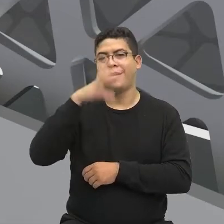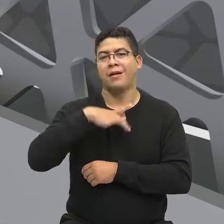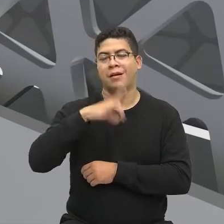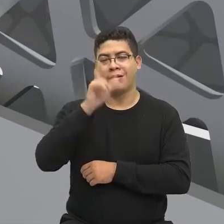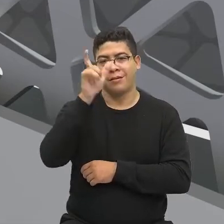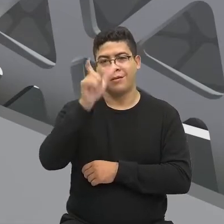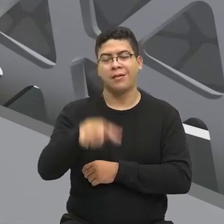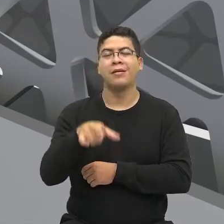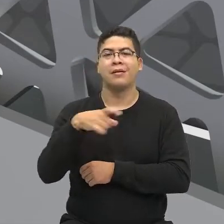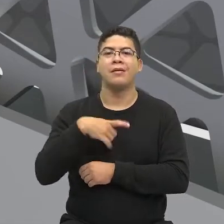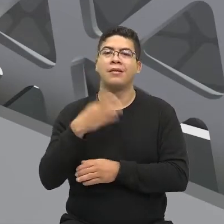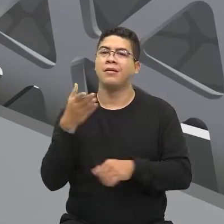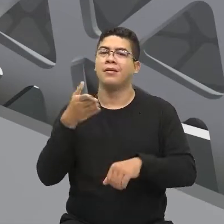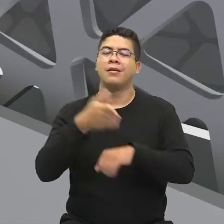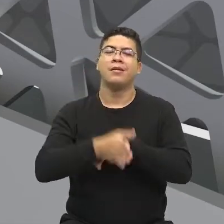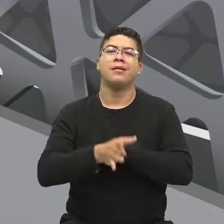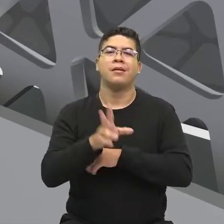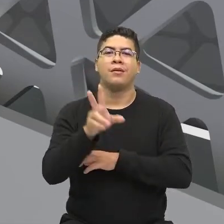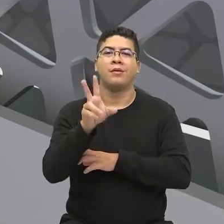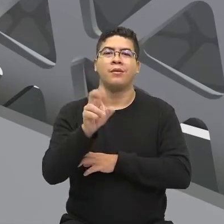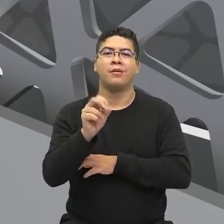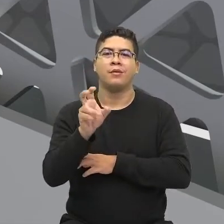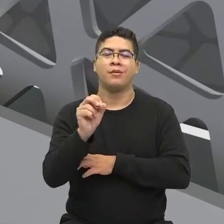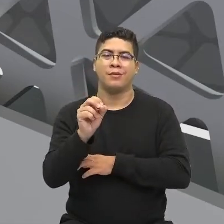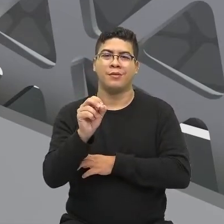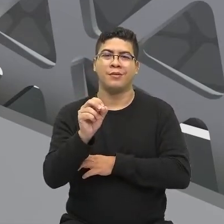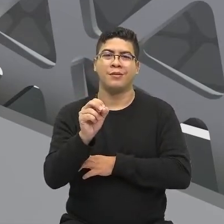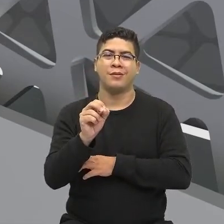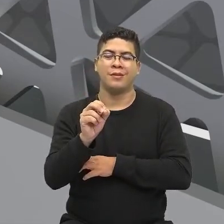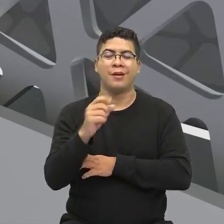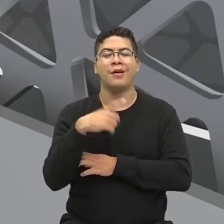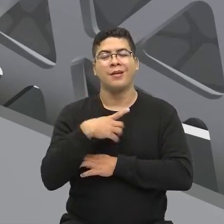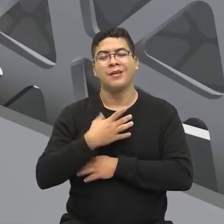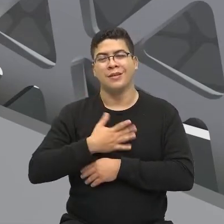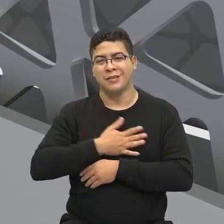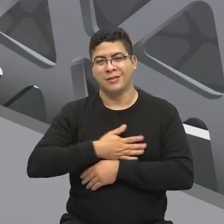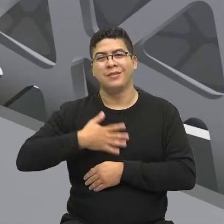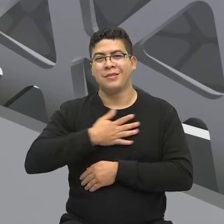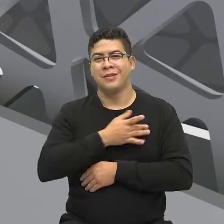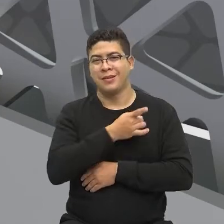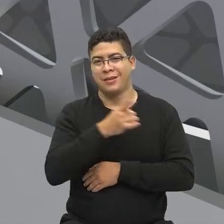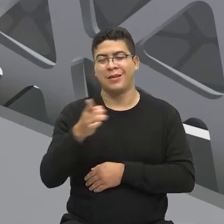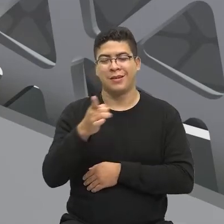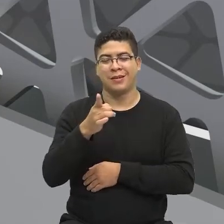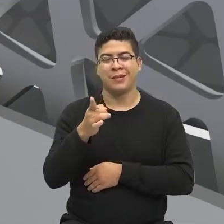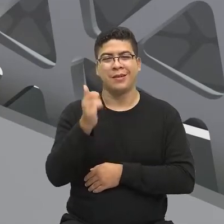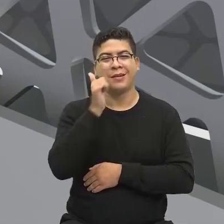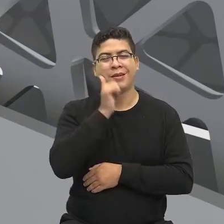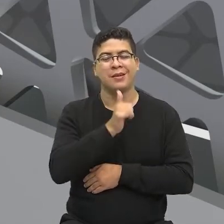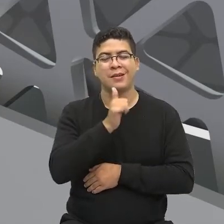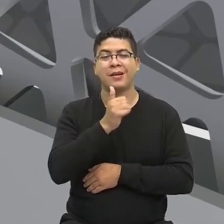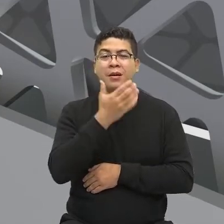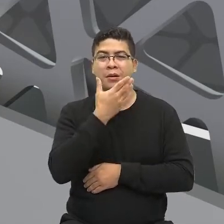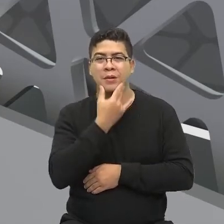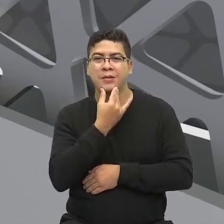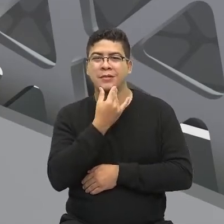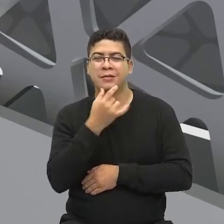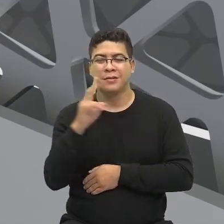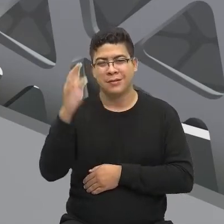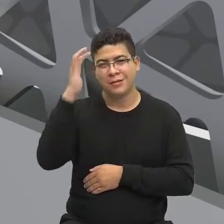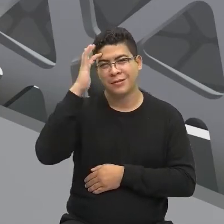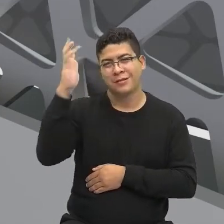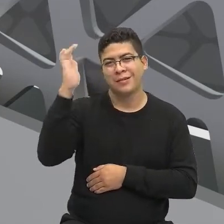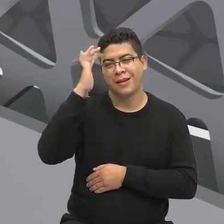do avô, né? Quem que não gosta, né? Da casa do avô, da avó? Quem não tem lembranças,